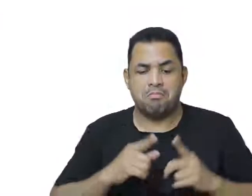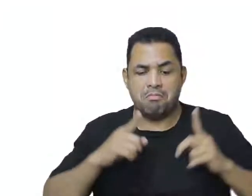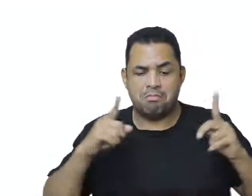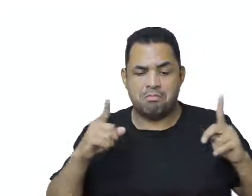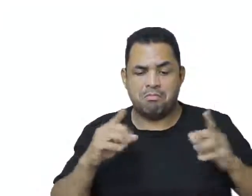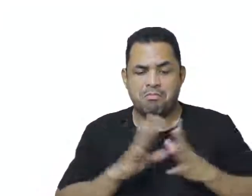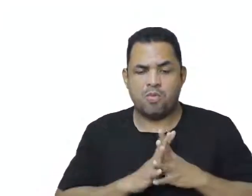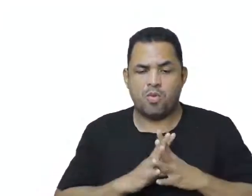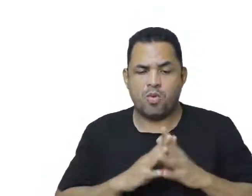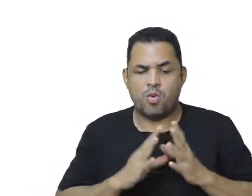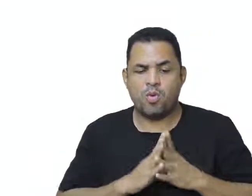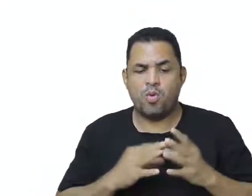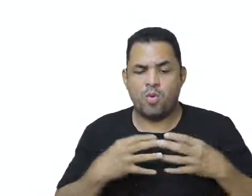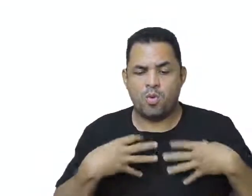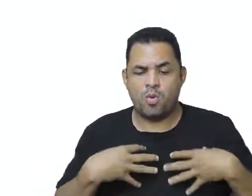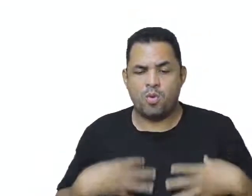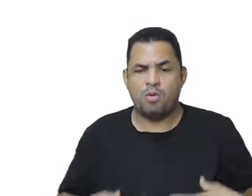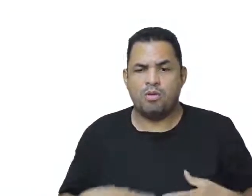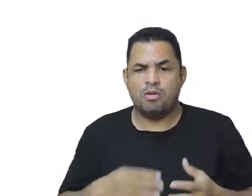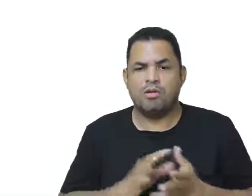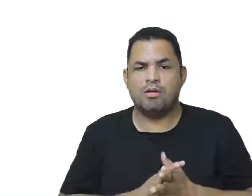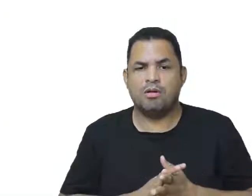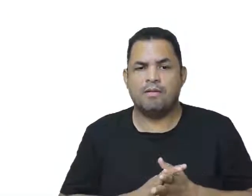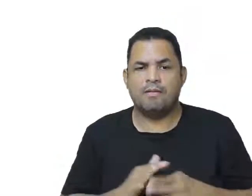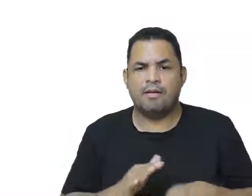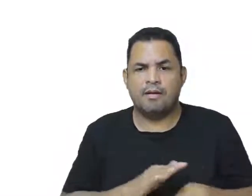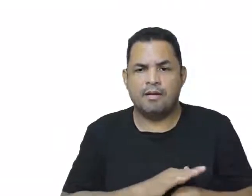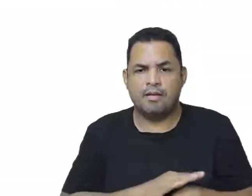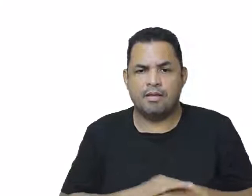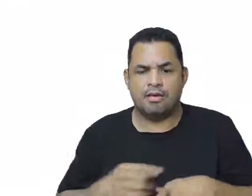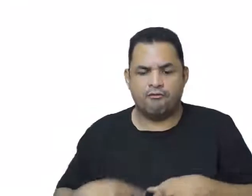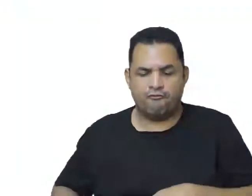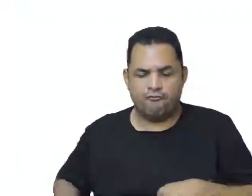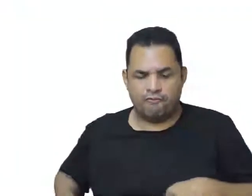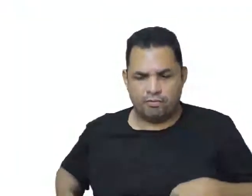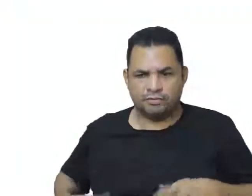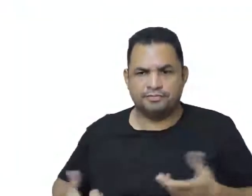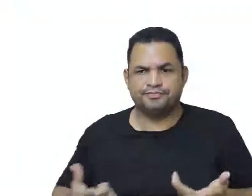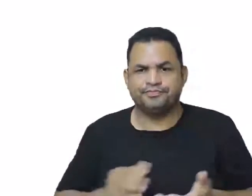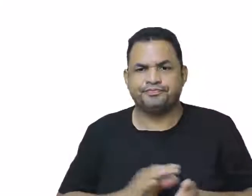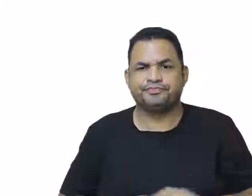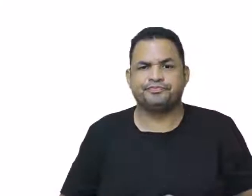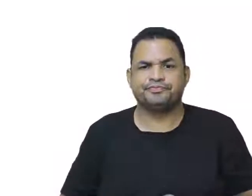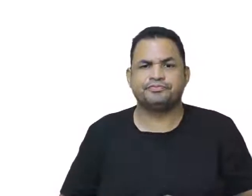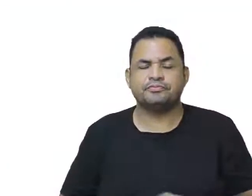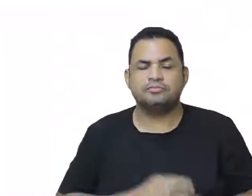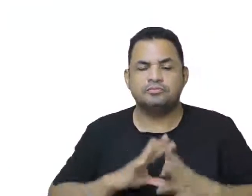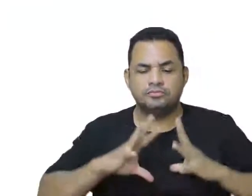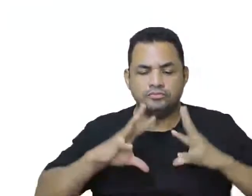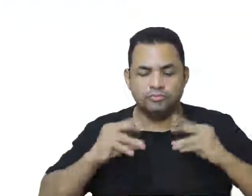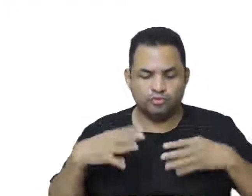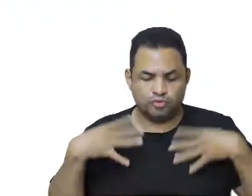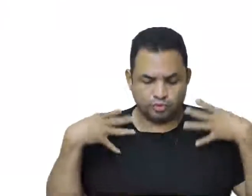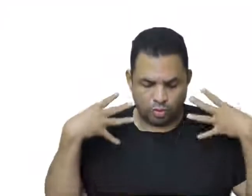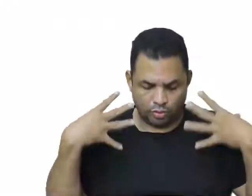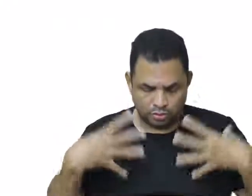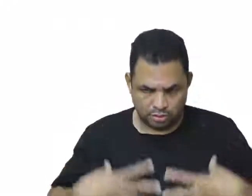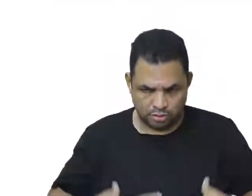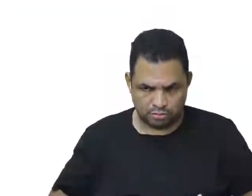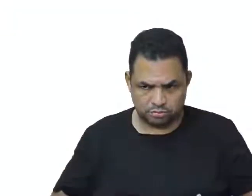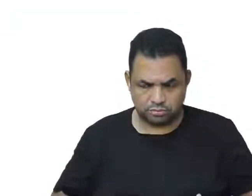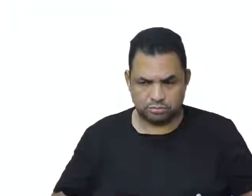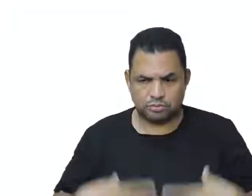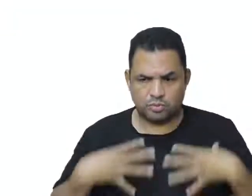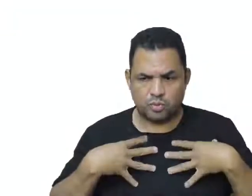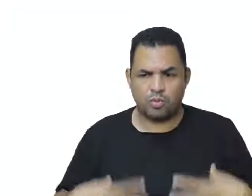nosso sistema fisiológico é o fígado. No caso, o maior órgão considerado do corpo humano é